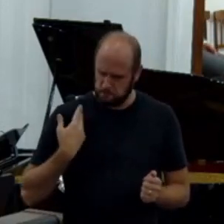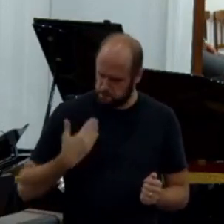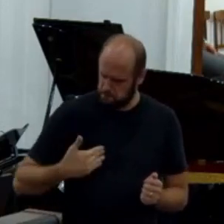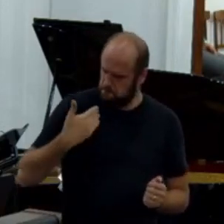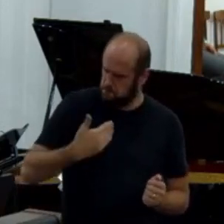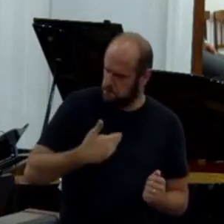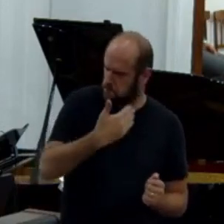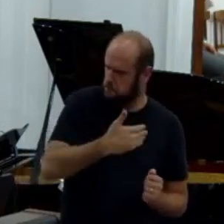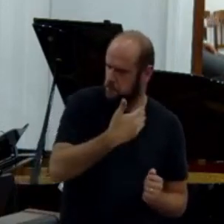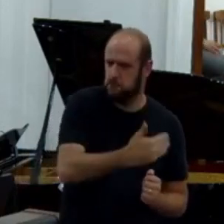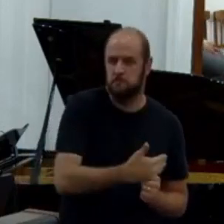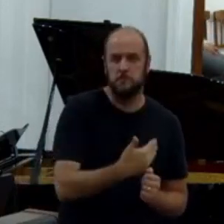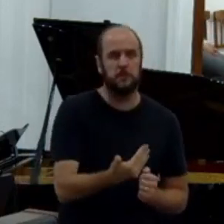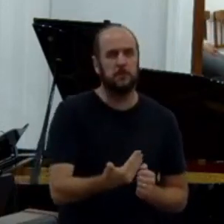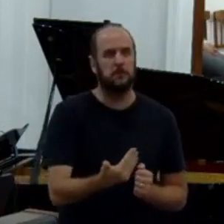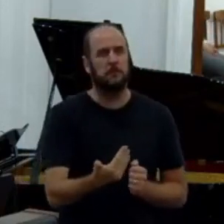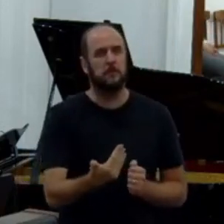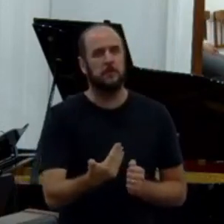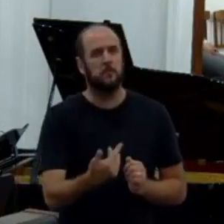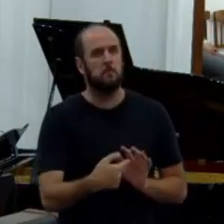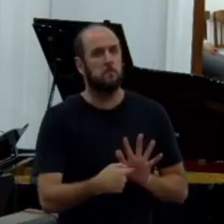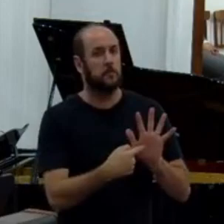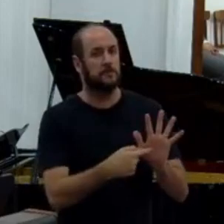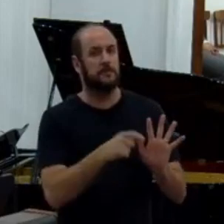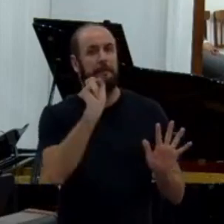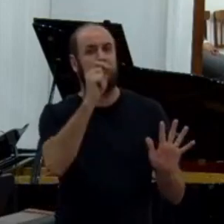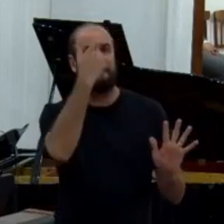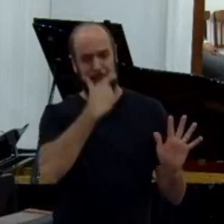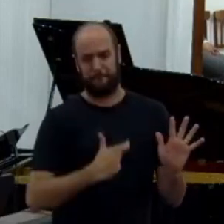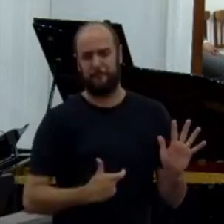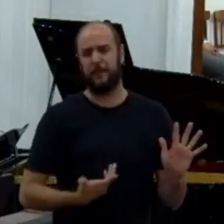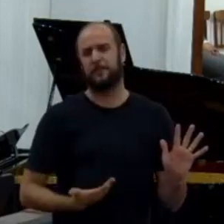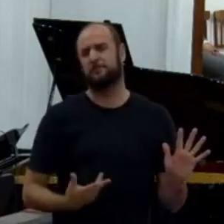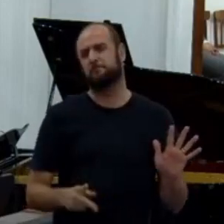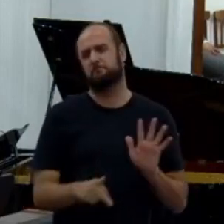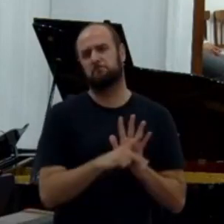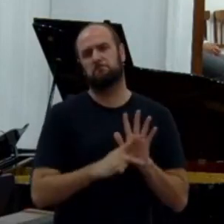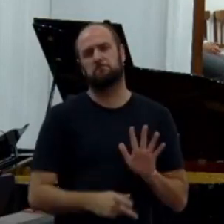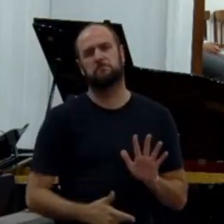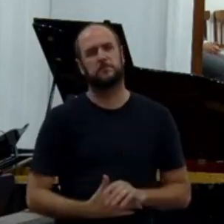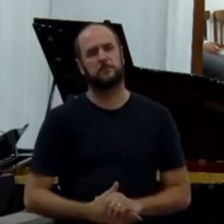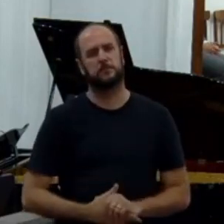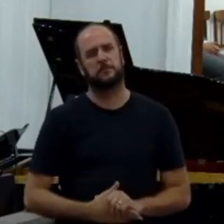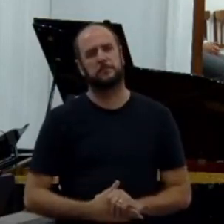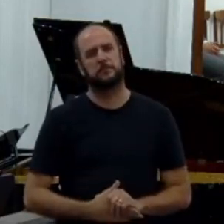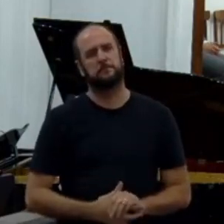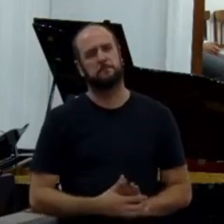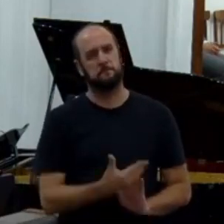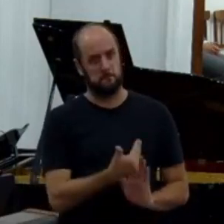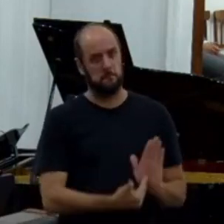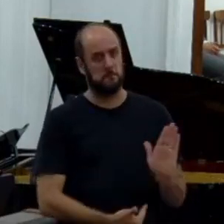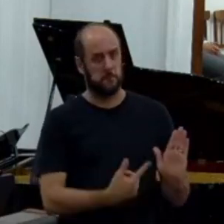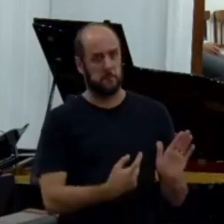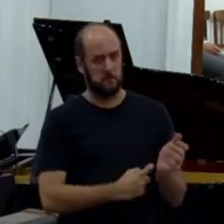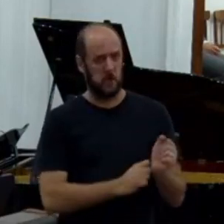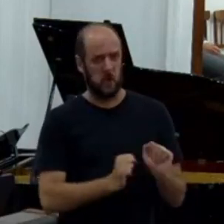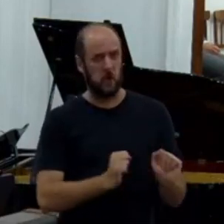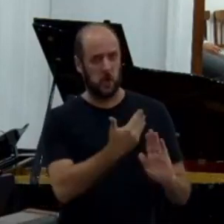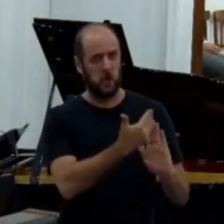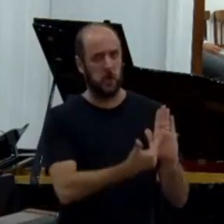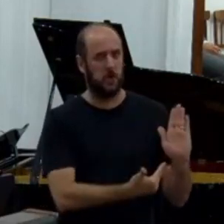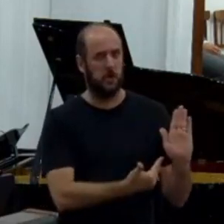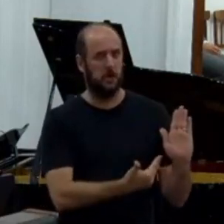tido, falam sobre mim mesmo? O que elas revelam a respeito das coisas que eu